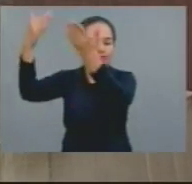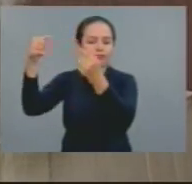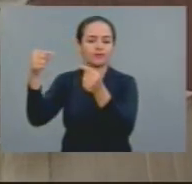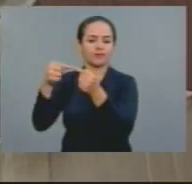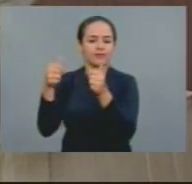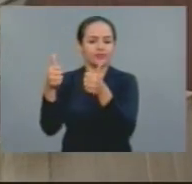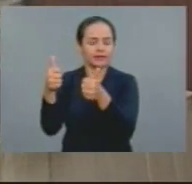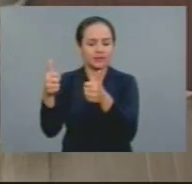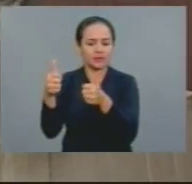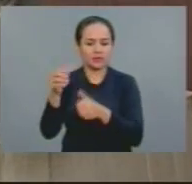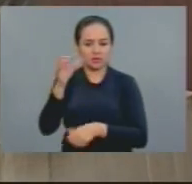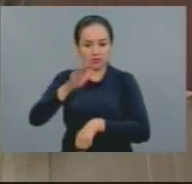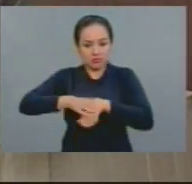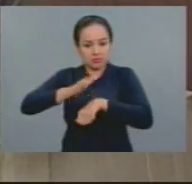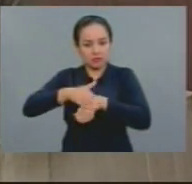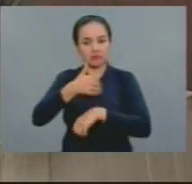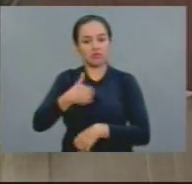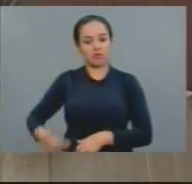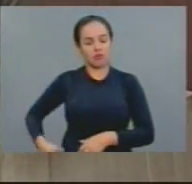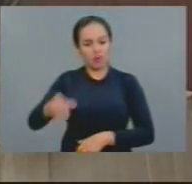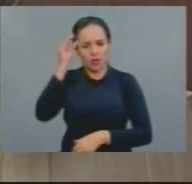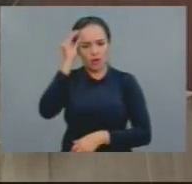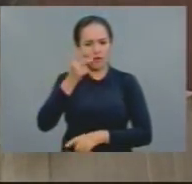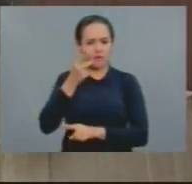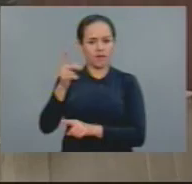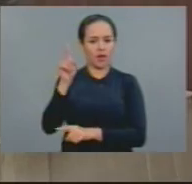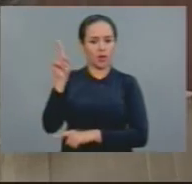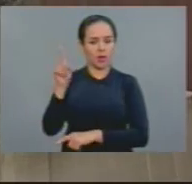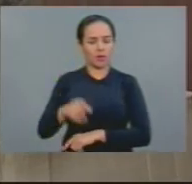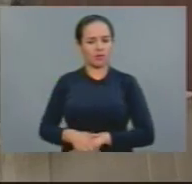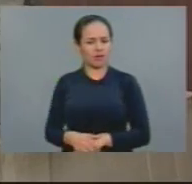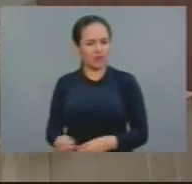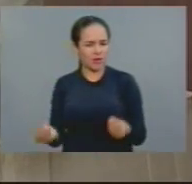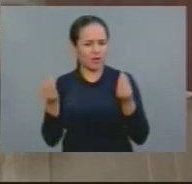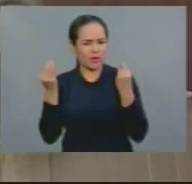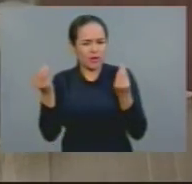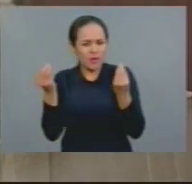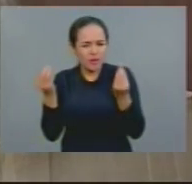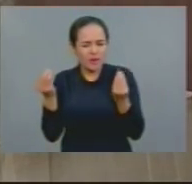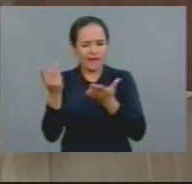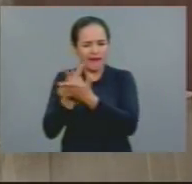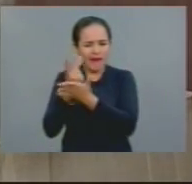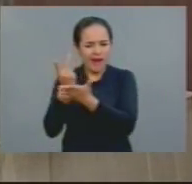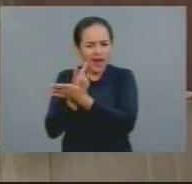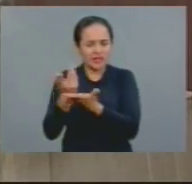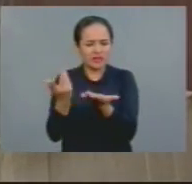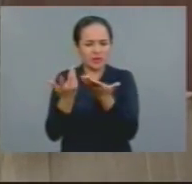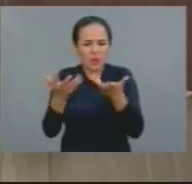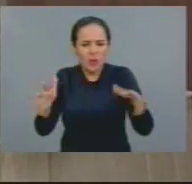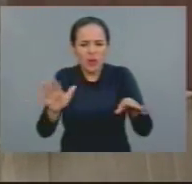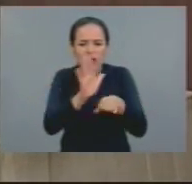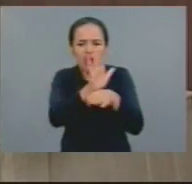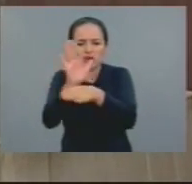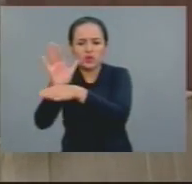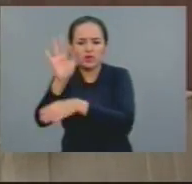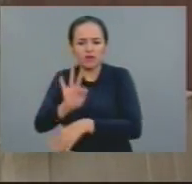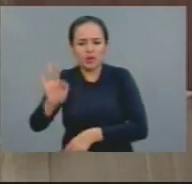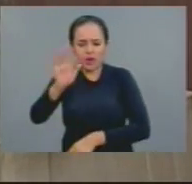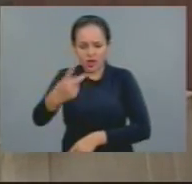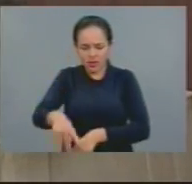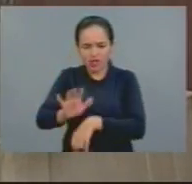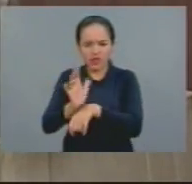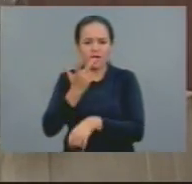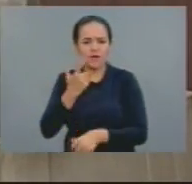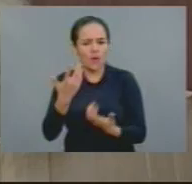os movimentos, esse pensamento tacanho, porque ele quer dar dignidade ao que não pode